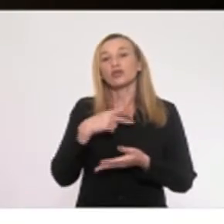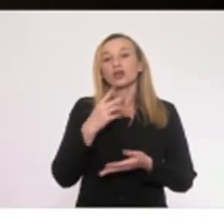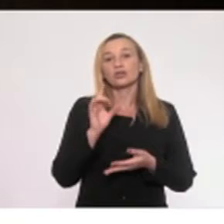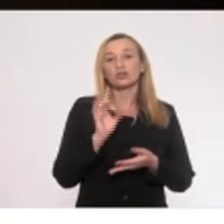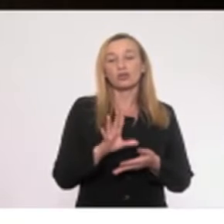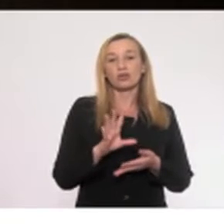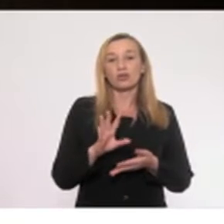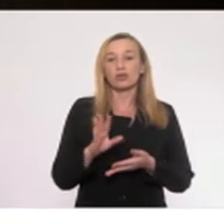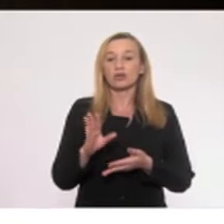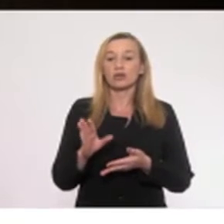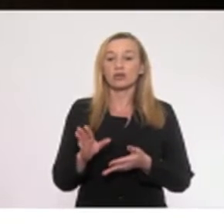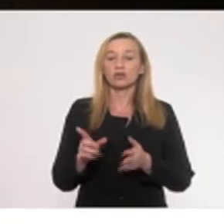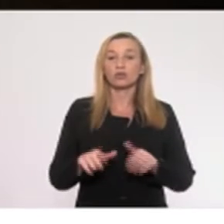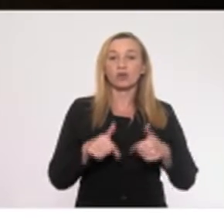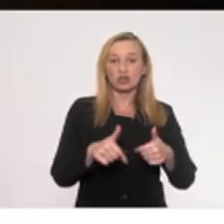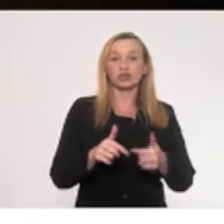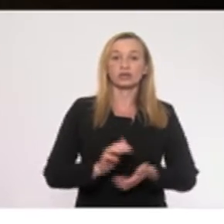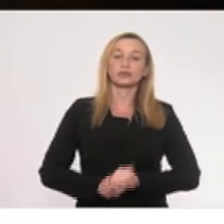mérito.